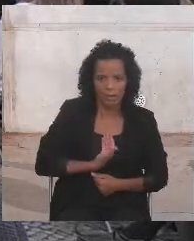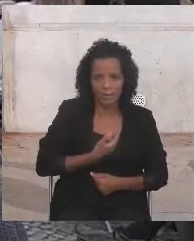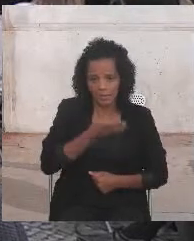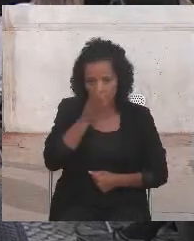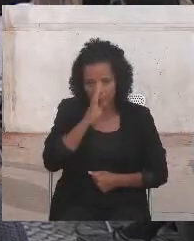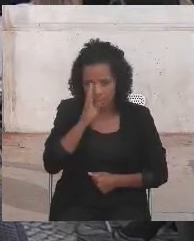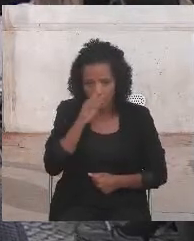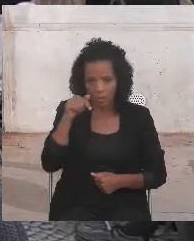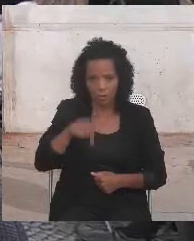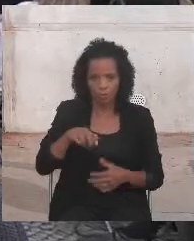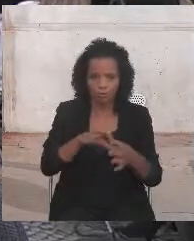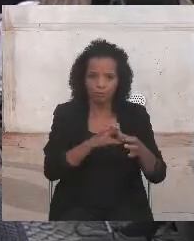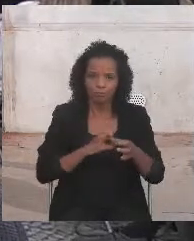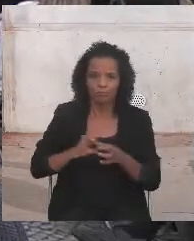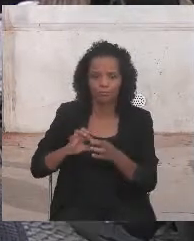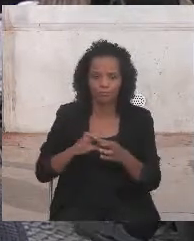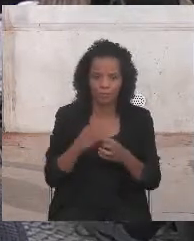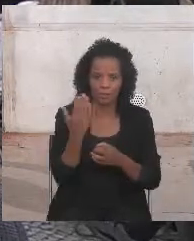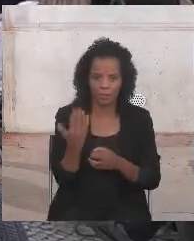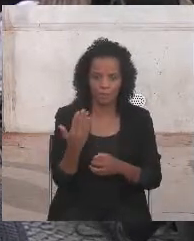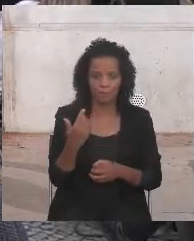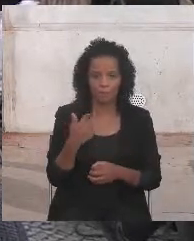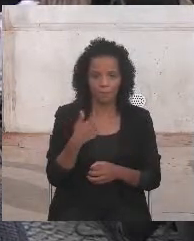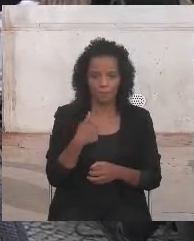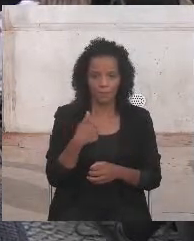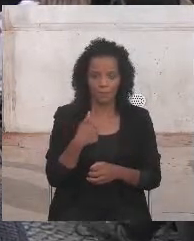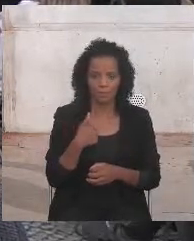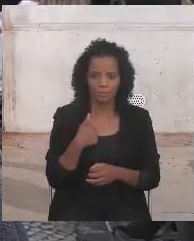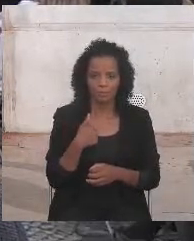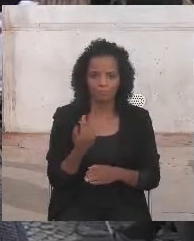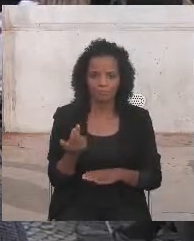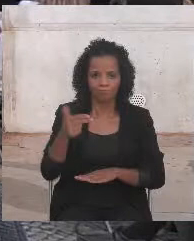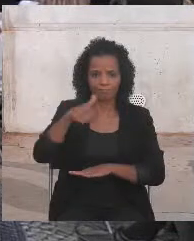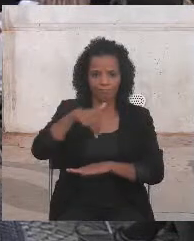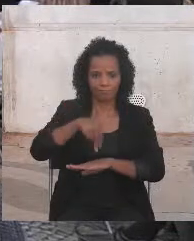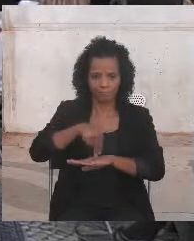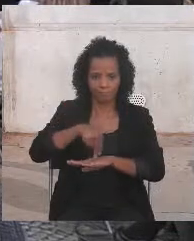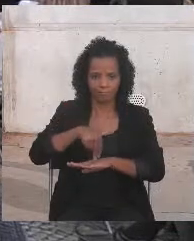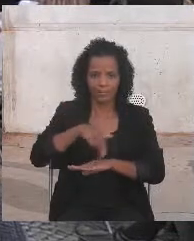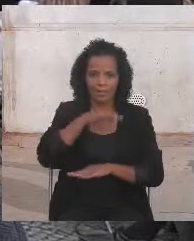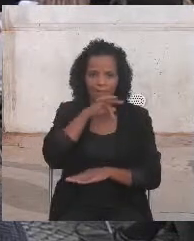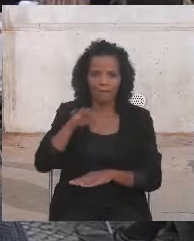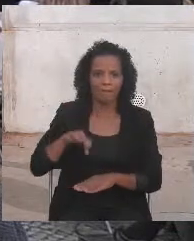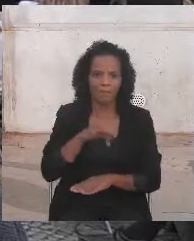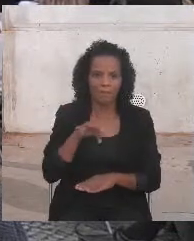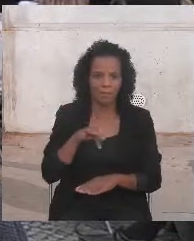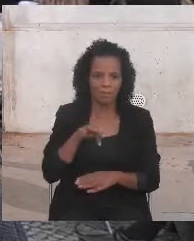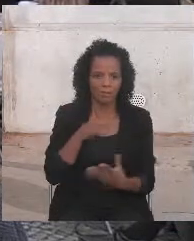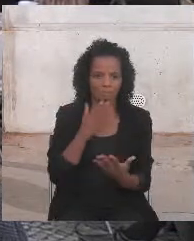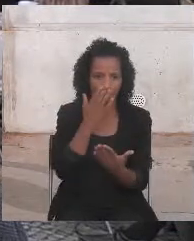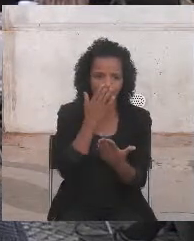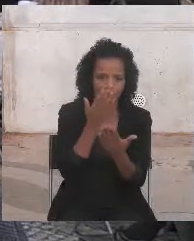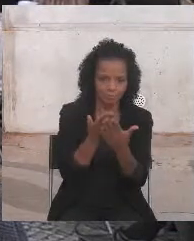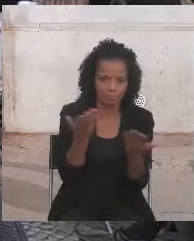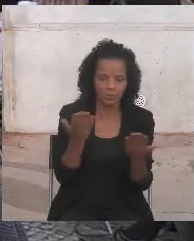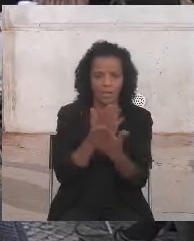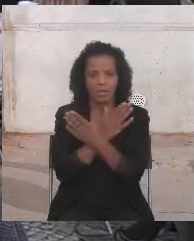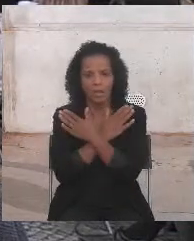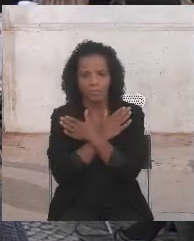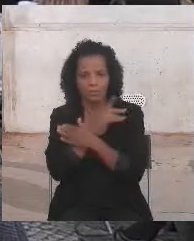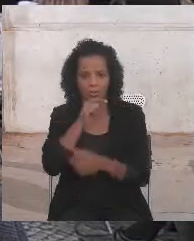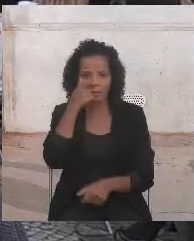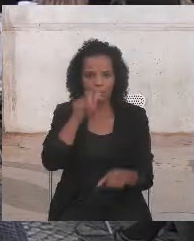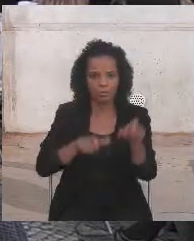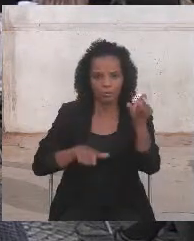que hoje nos une, que o faço na presença da família, de tantos amigos e de tantas pessoas